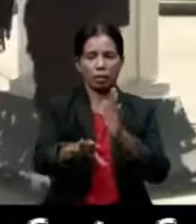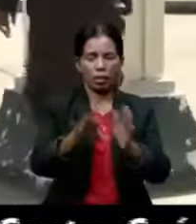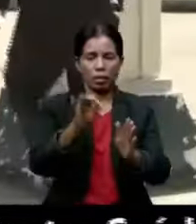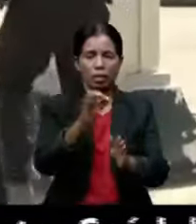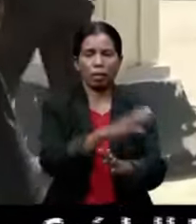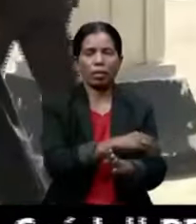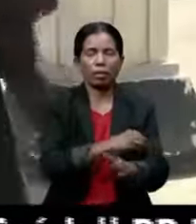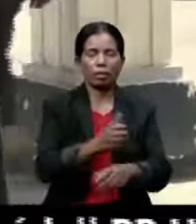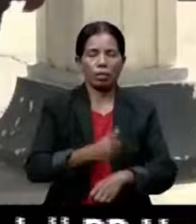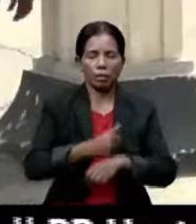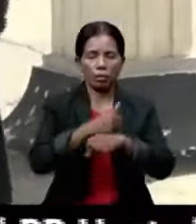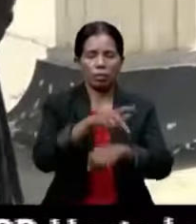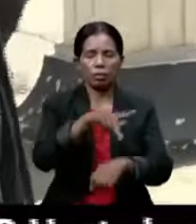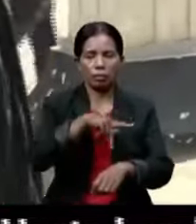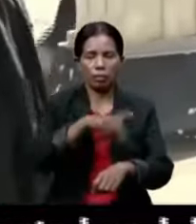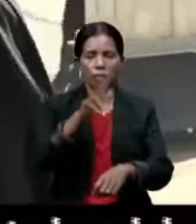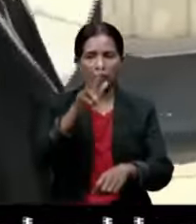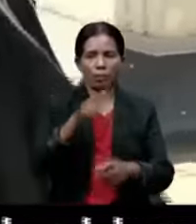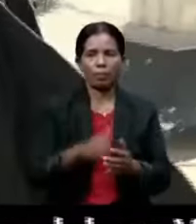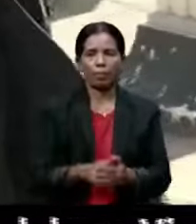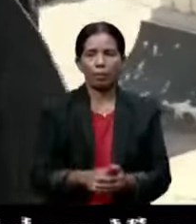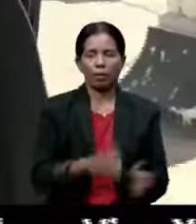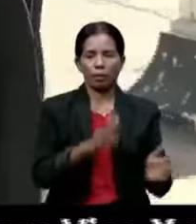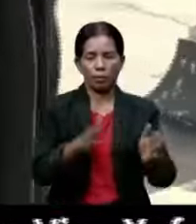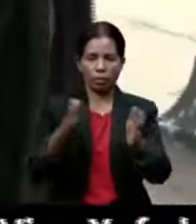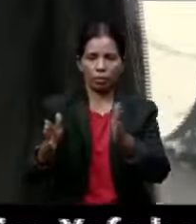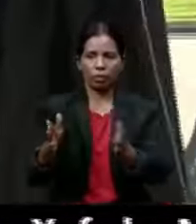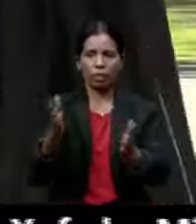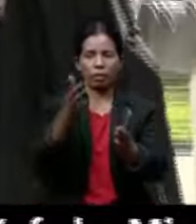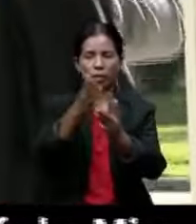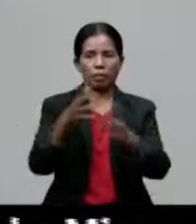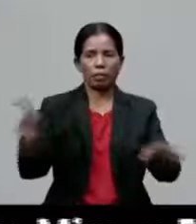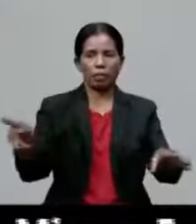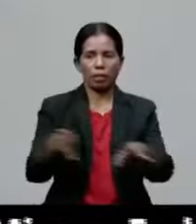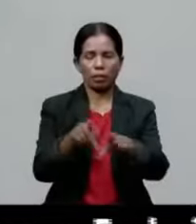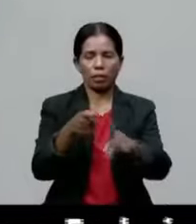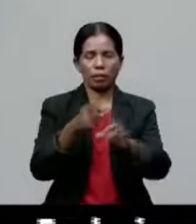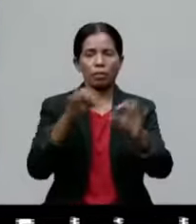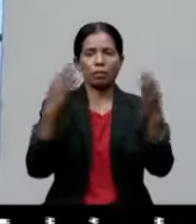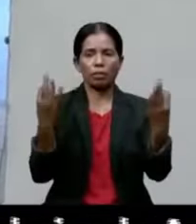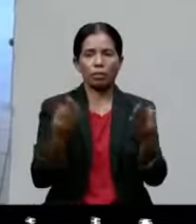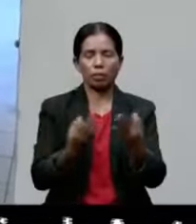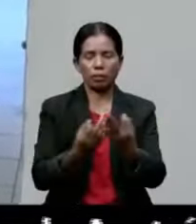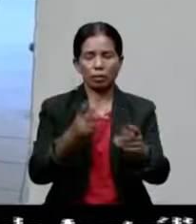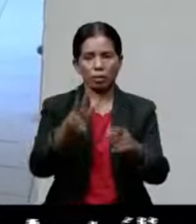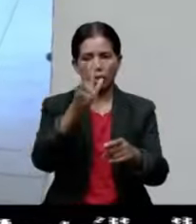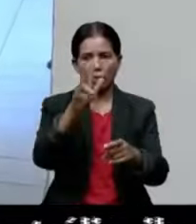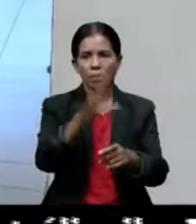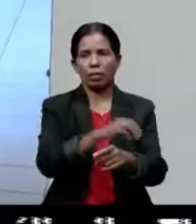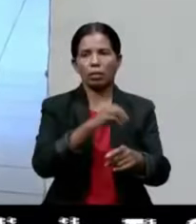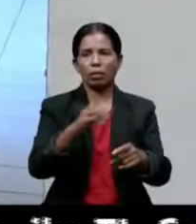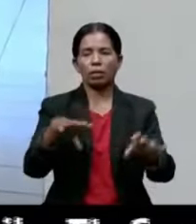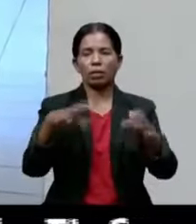legal Rússia advogado privado na Intolo. Enquanto o processo de audição né marca presença Mossussi e família Sassi na Intolo, no Moscou